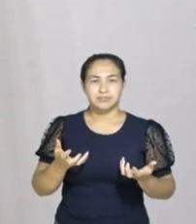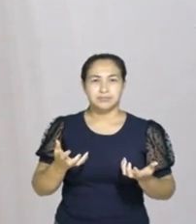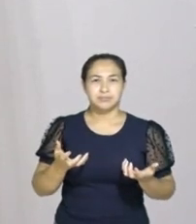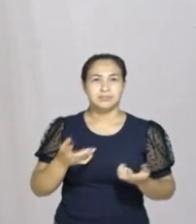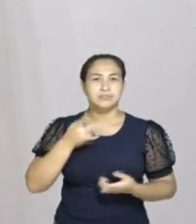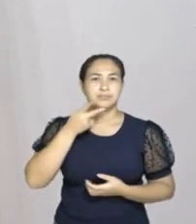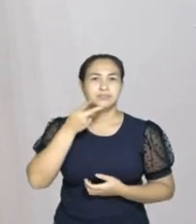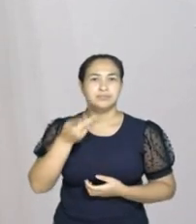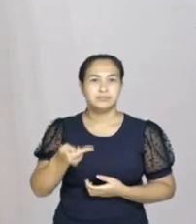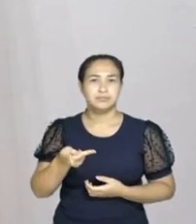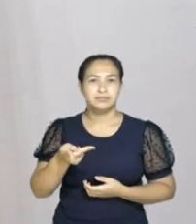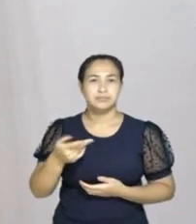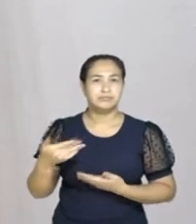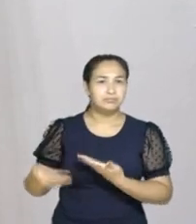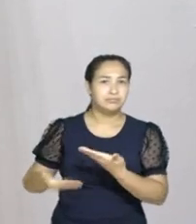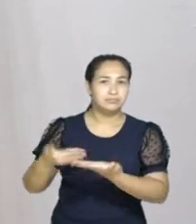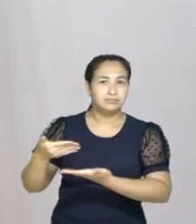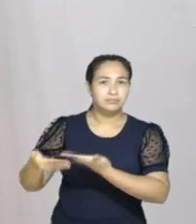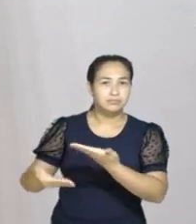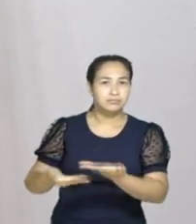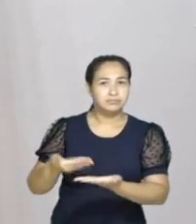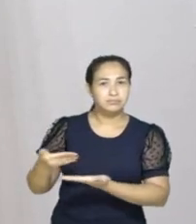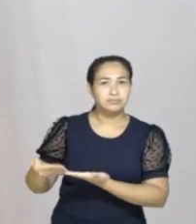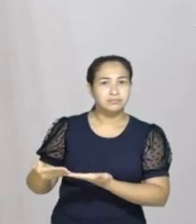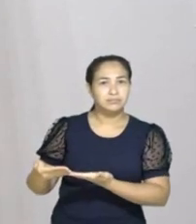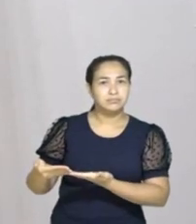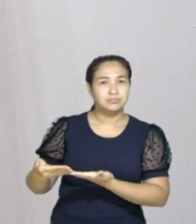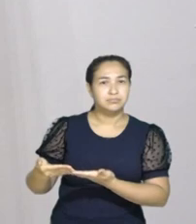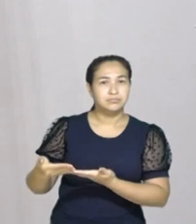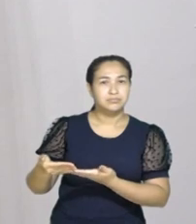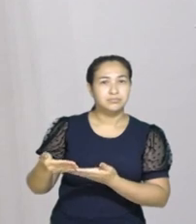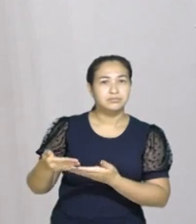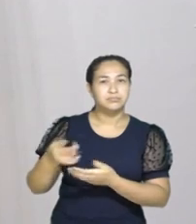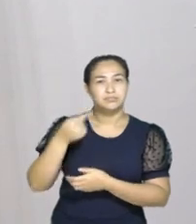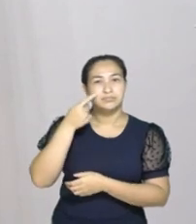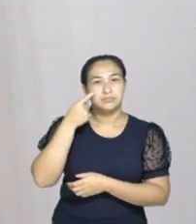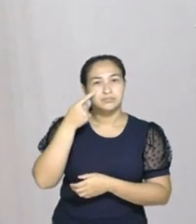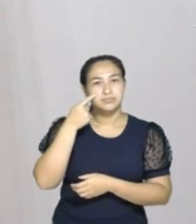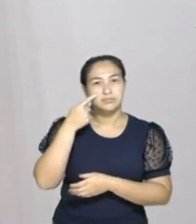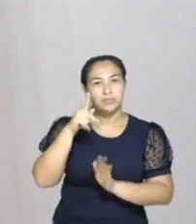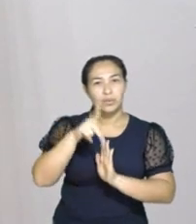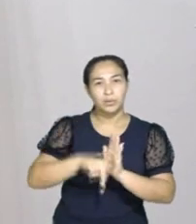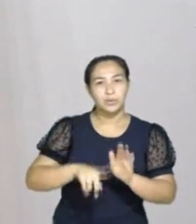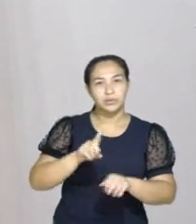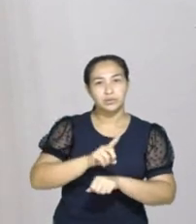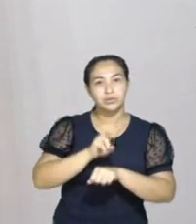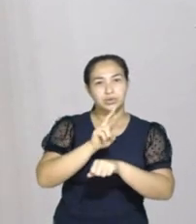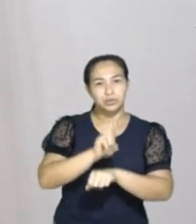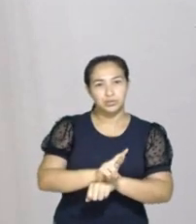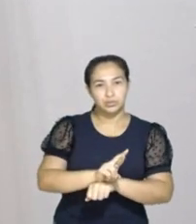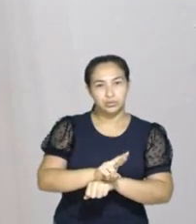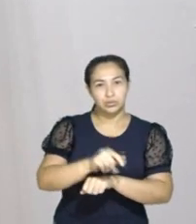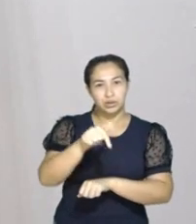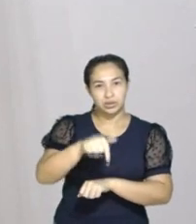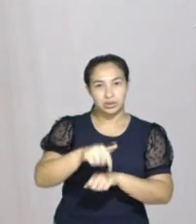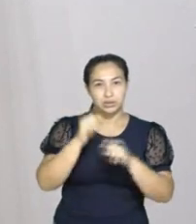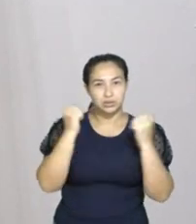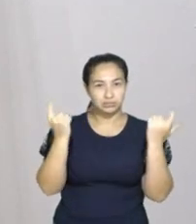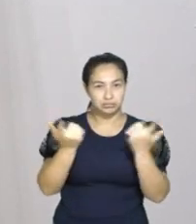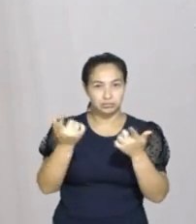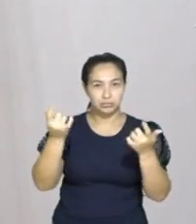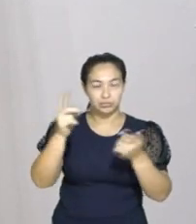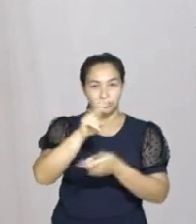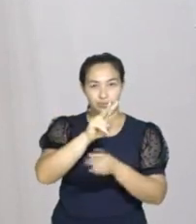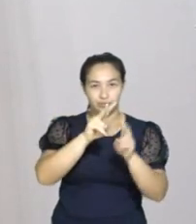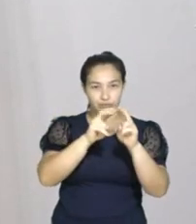ao processo de revisão do plano diretor na cidade de Florianópolis um processo do qual participei ativamente seu